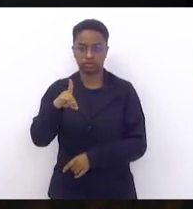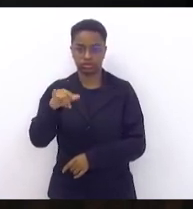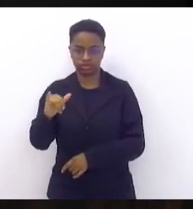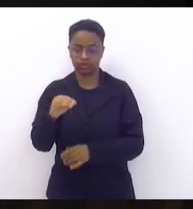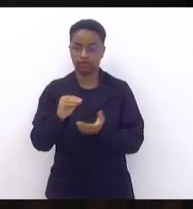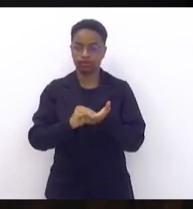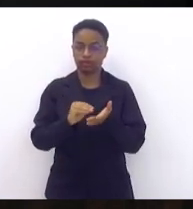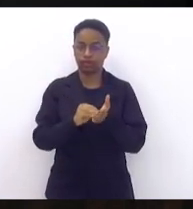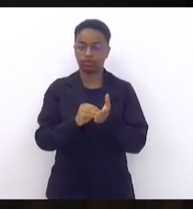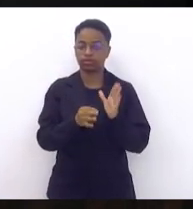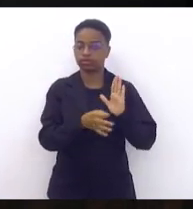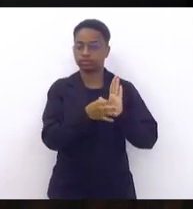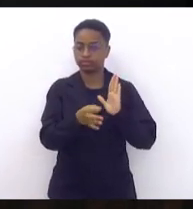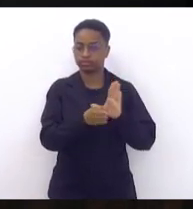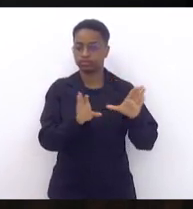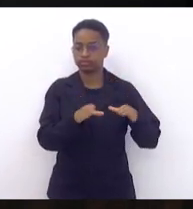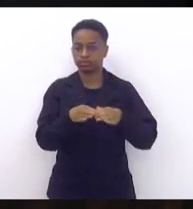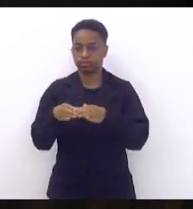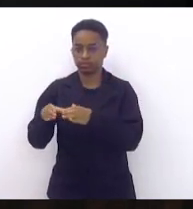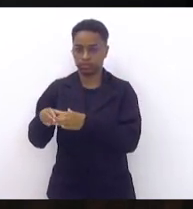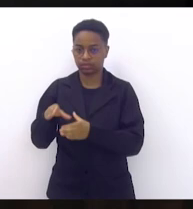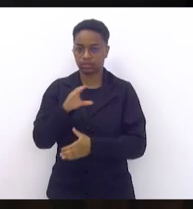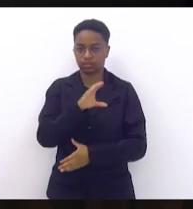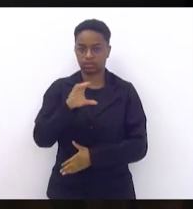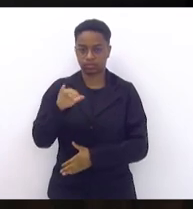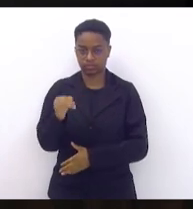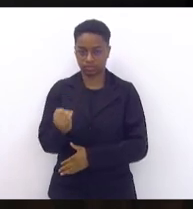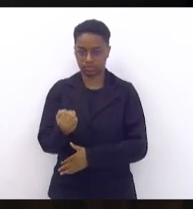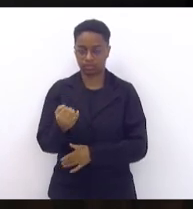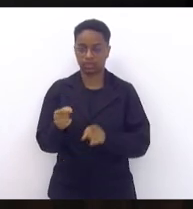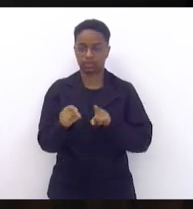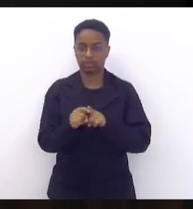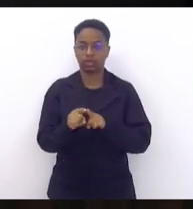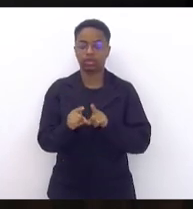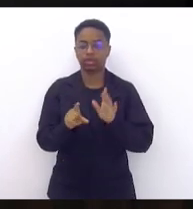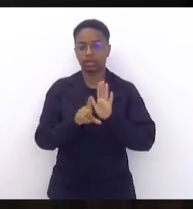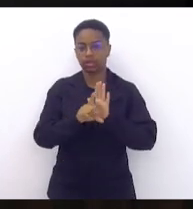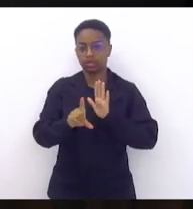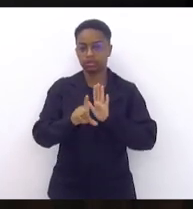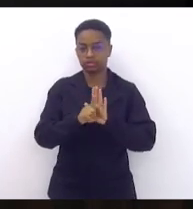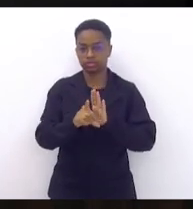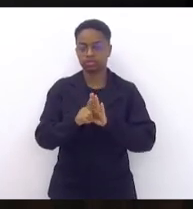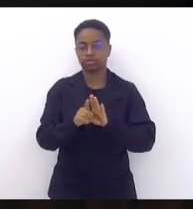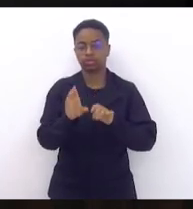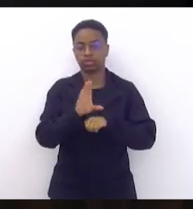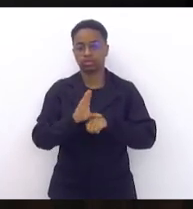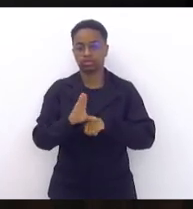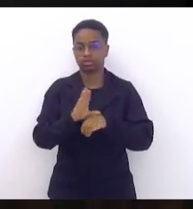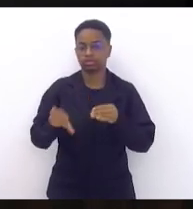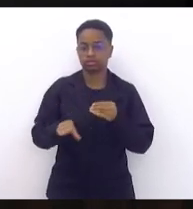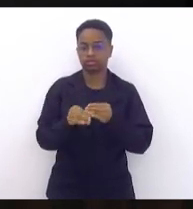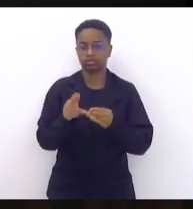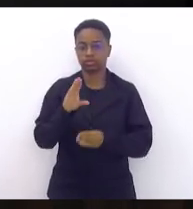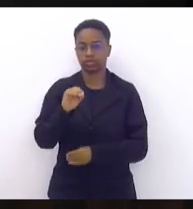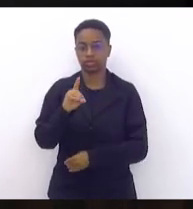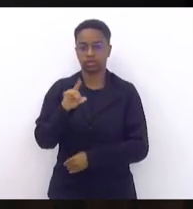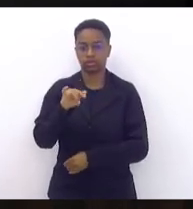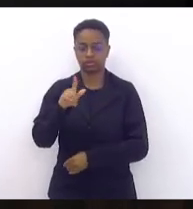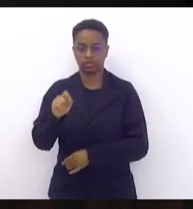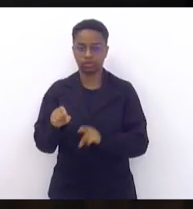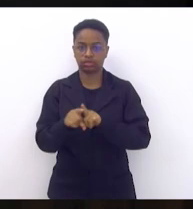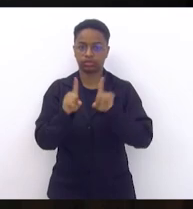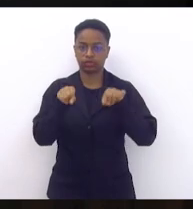de pareceres das Comissões de Constituição e Justiça, de Legislação Constitucional Complementar e Códigos, de